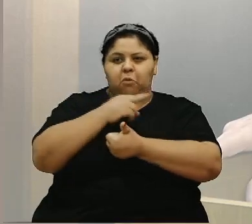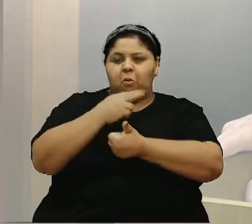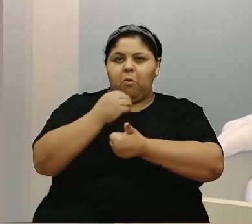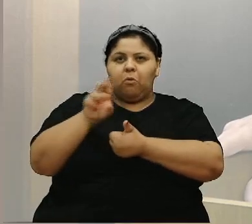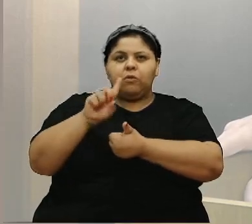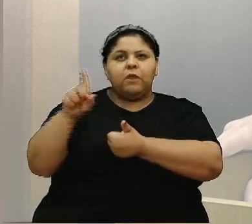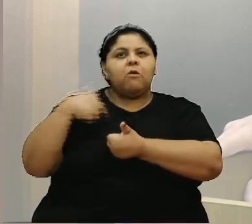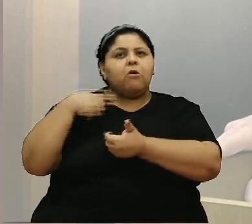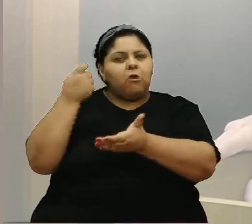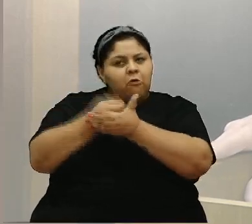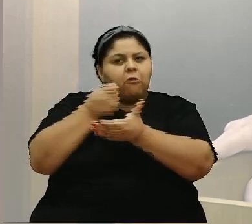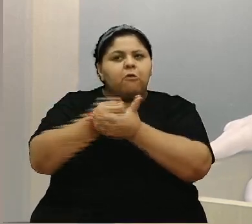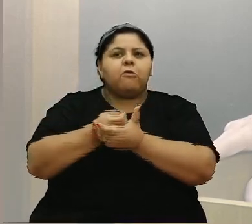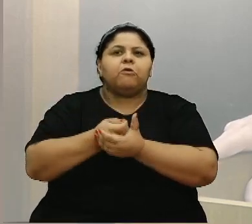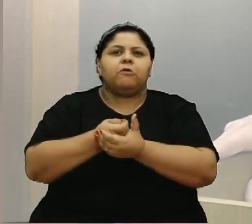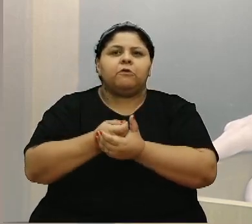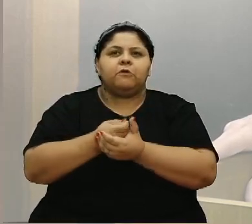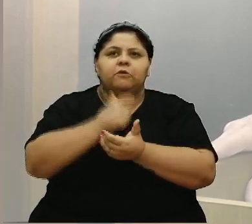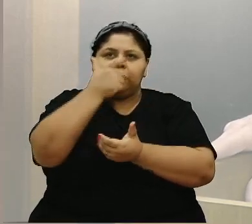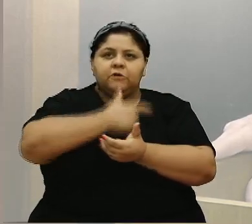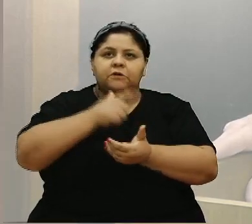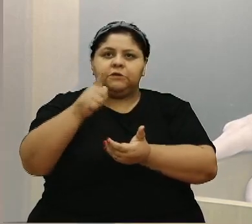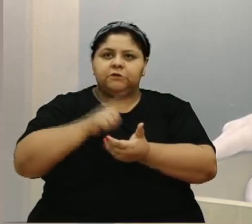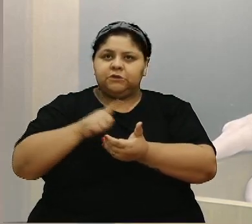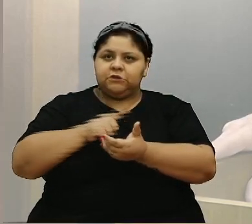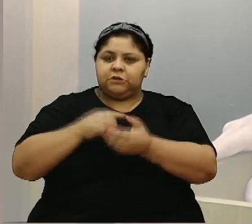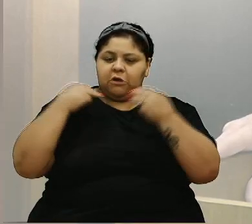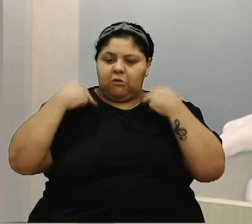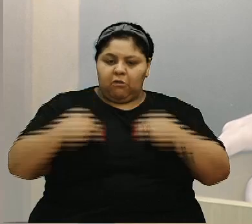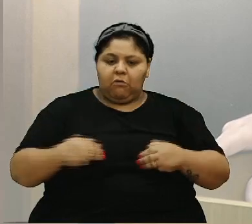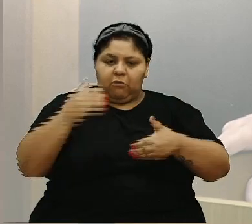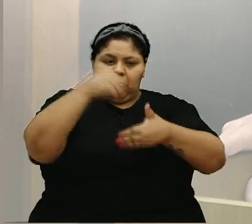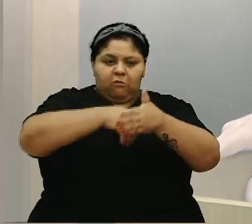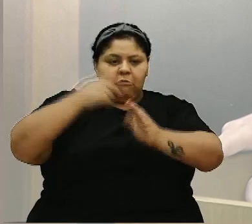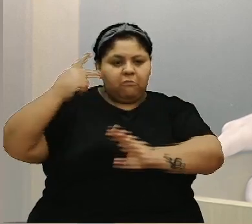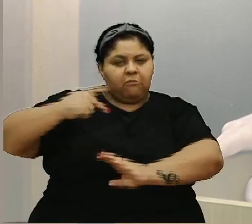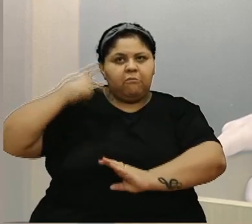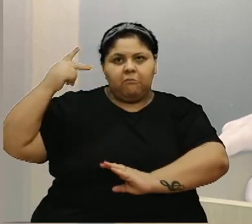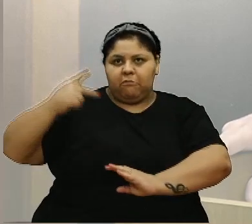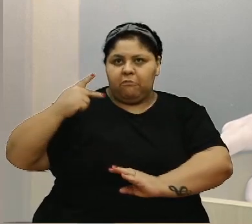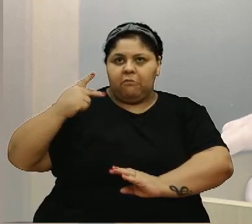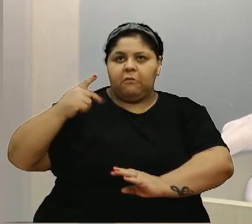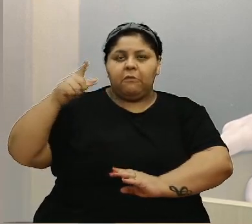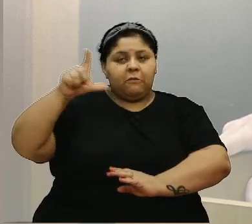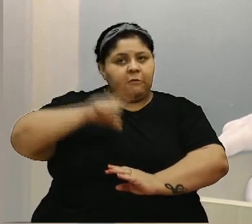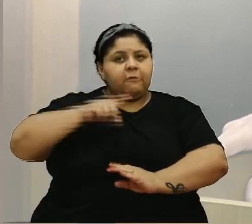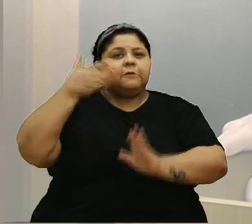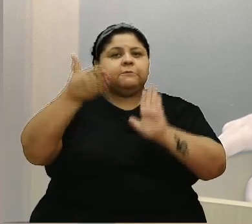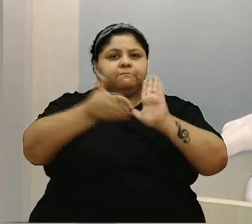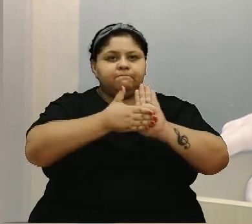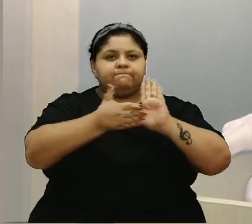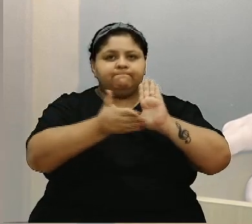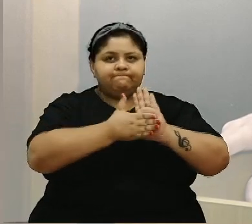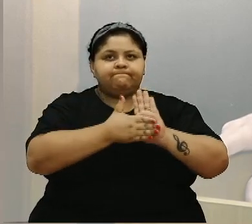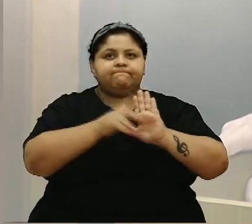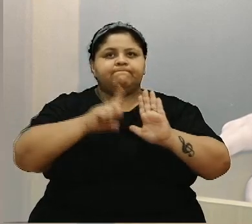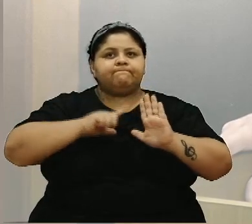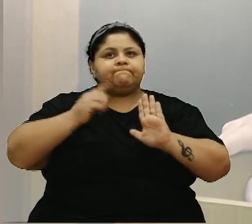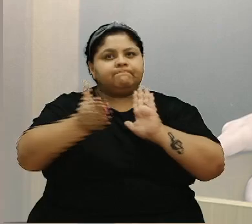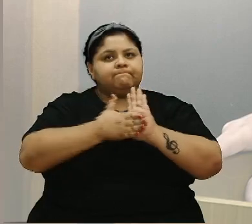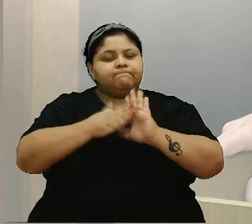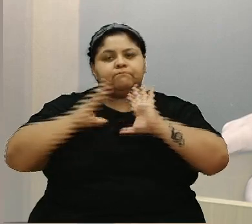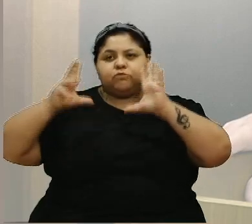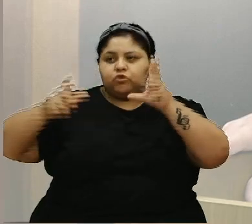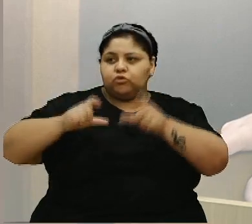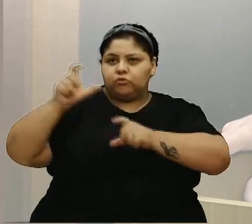vou continuar cobrando, porque eu acho que tem que ter uma moralização na política, e isso aí tem que ser cobrado por todas as